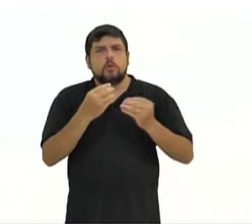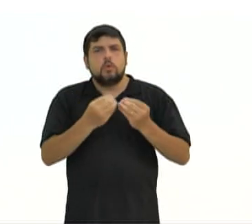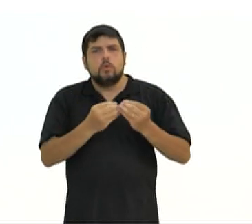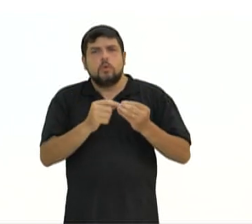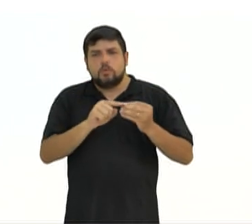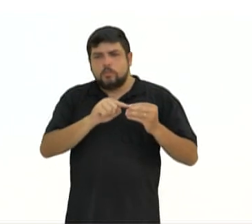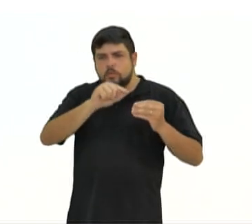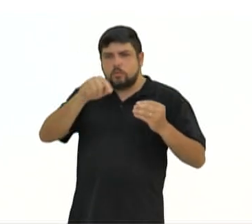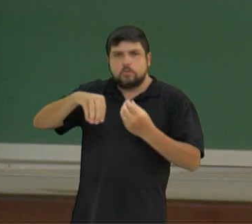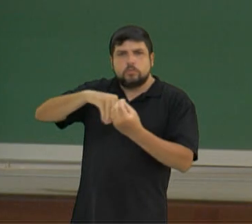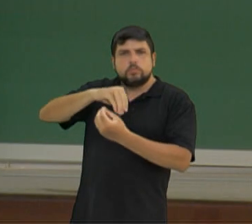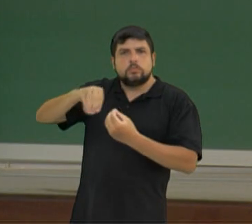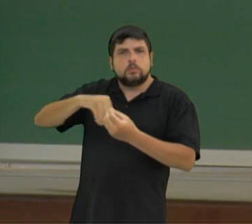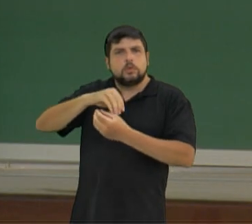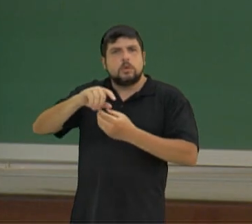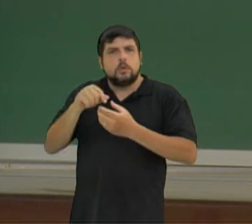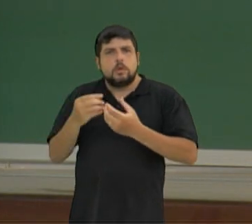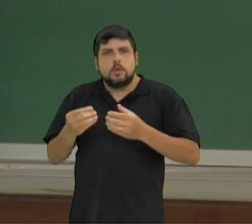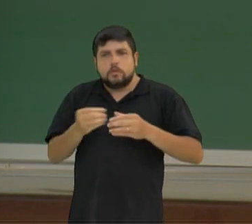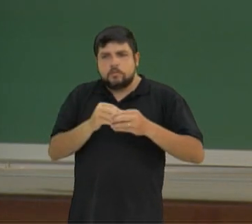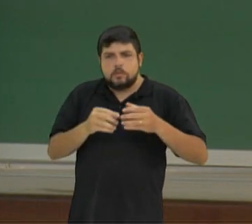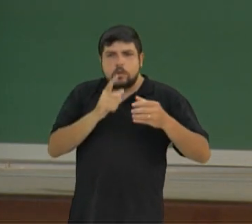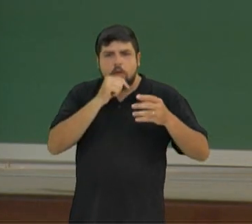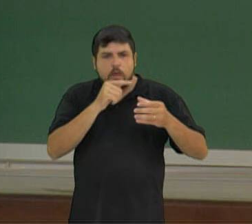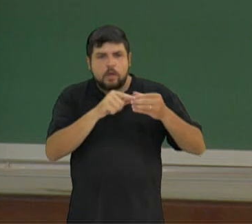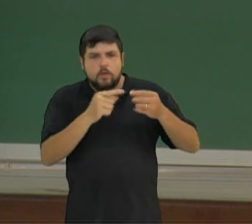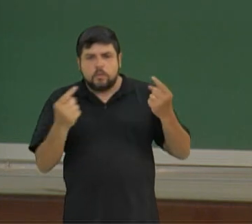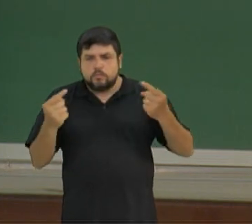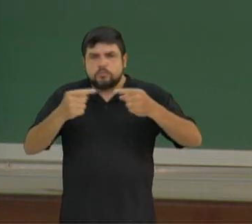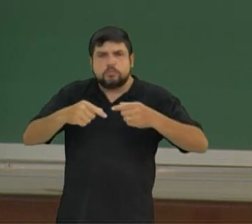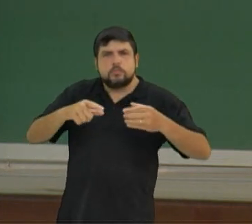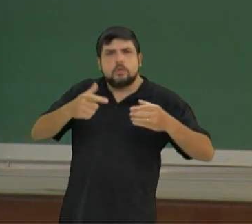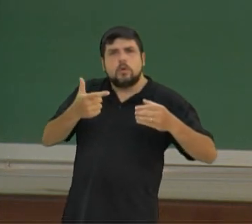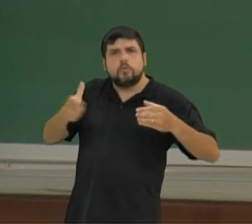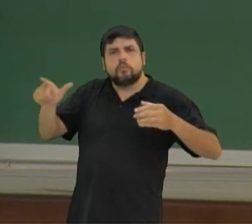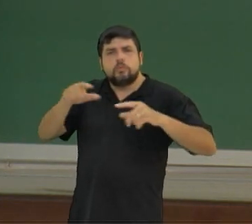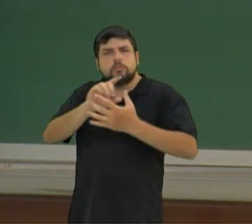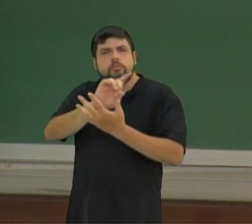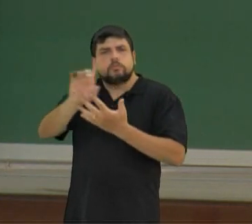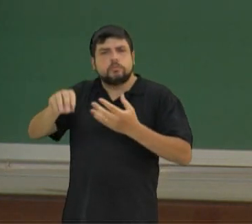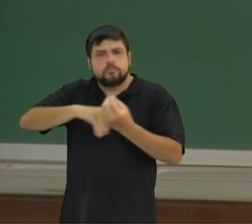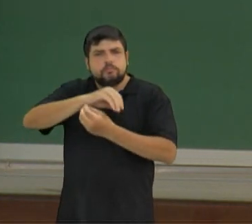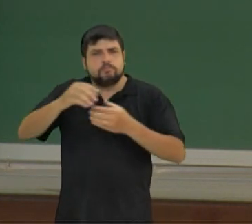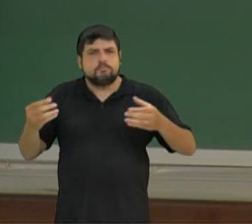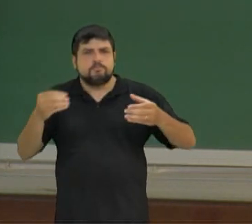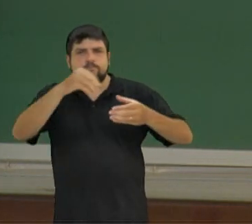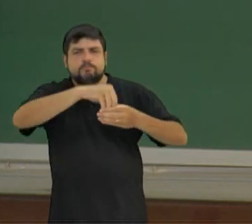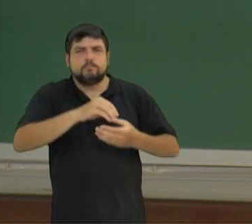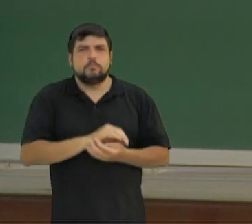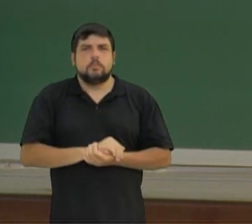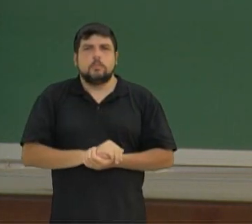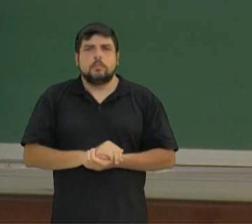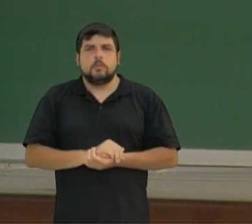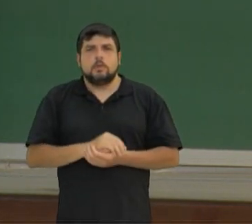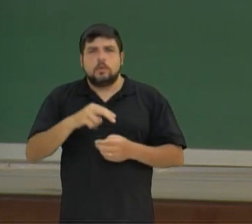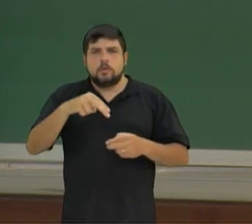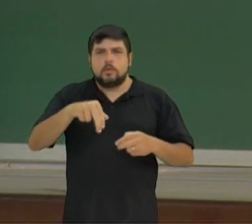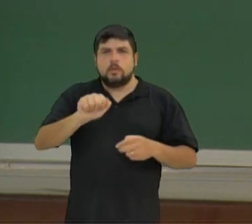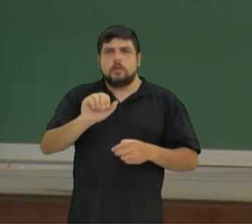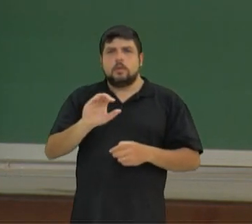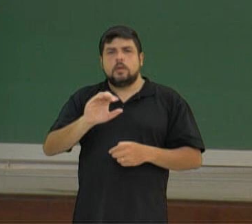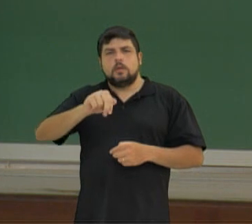outra solução que estiver dentro dessa eletrólise aquosa. Então, se a gente estiver fazendo a eletrólise aquosa do NaCl,